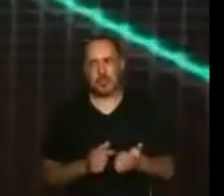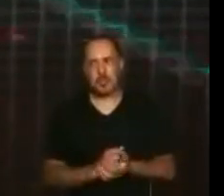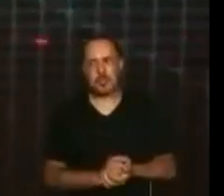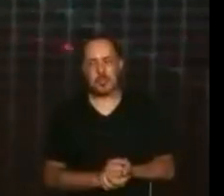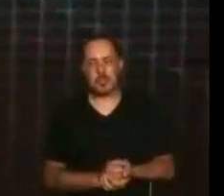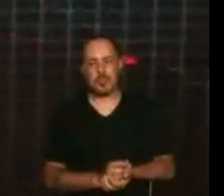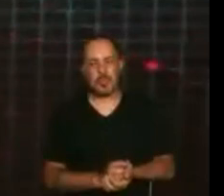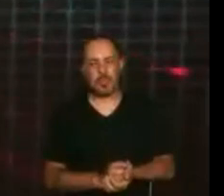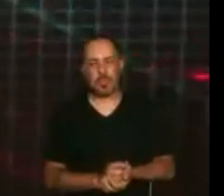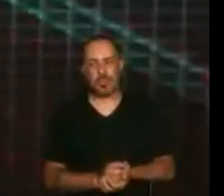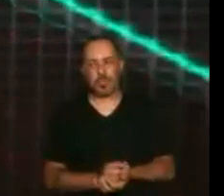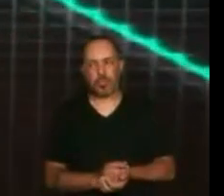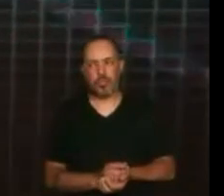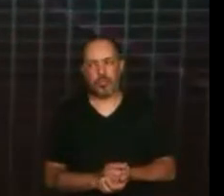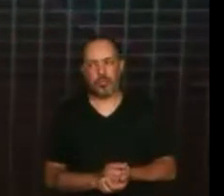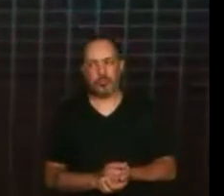Olha.